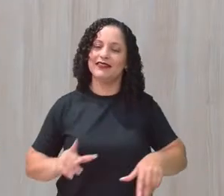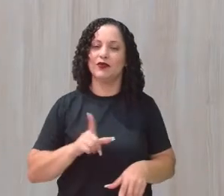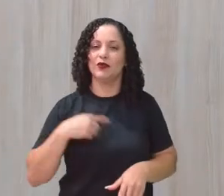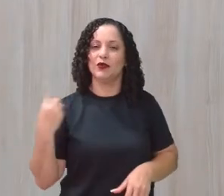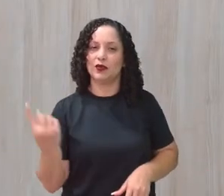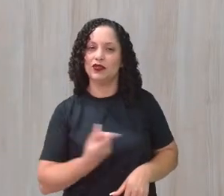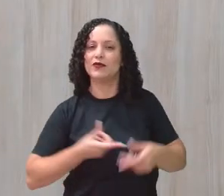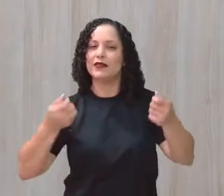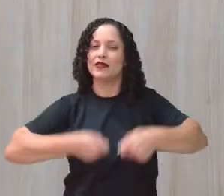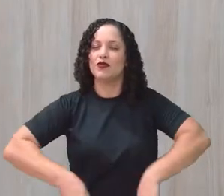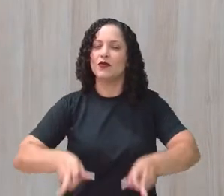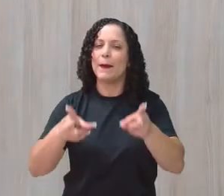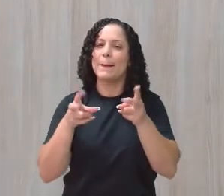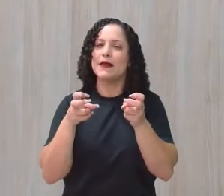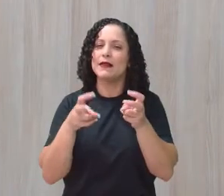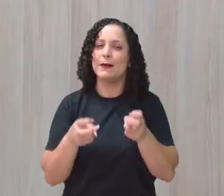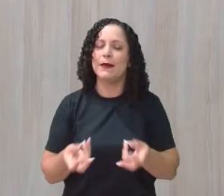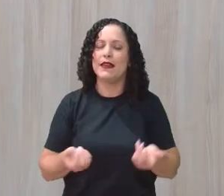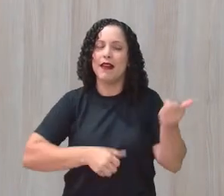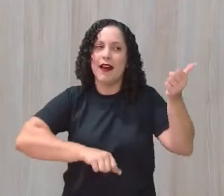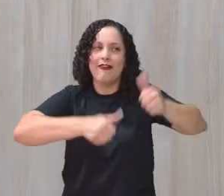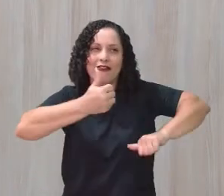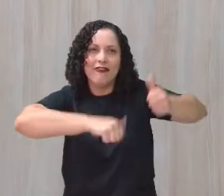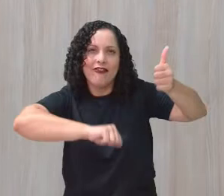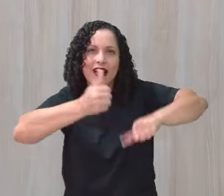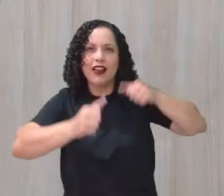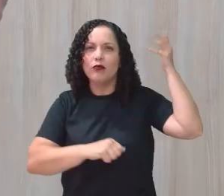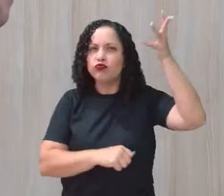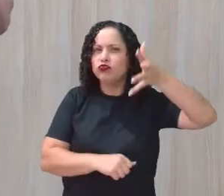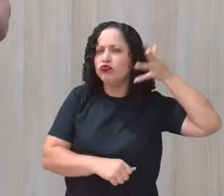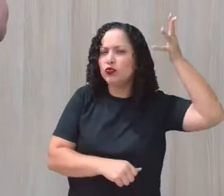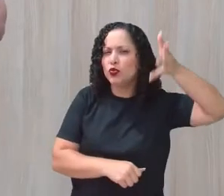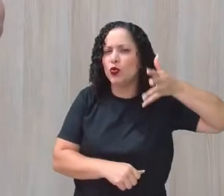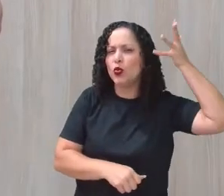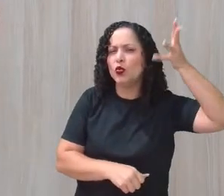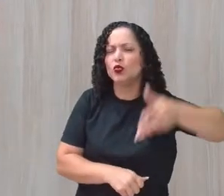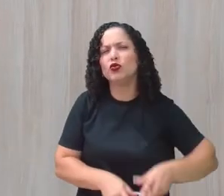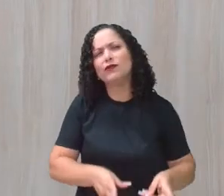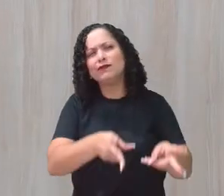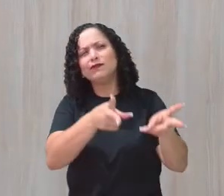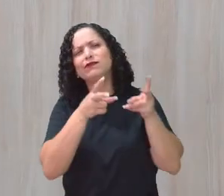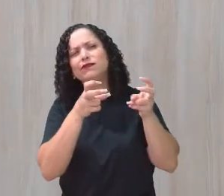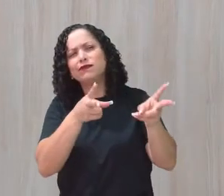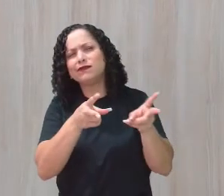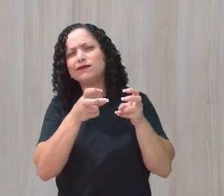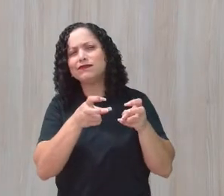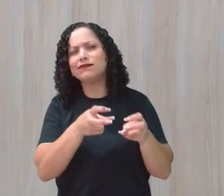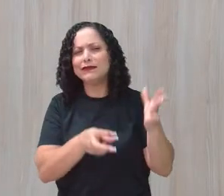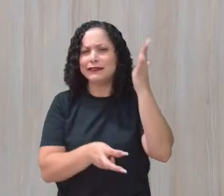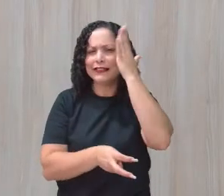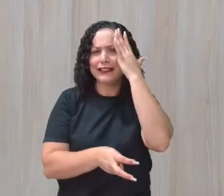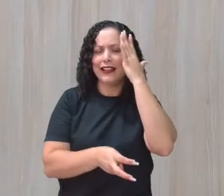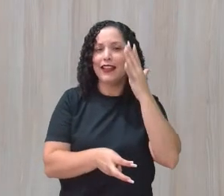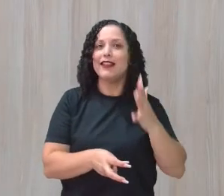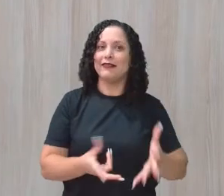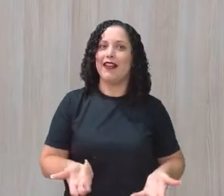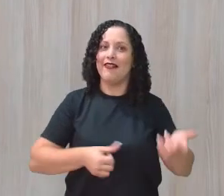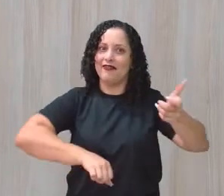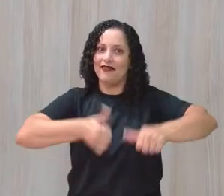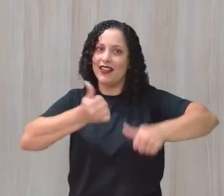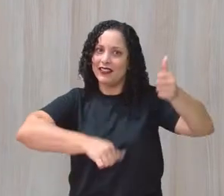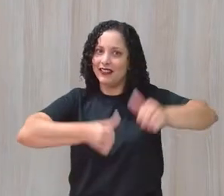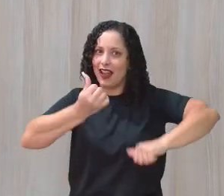que perceber, aprender a analisar os discursos, não é? E nos posicionar também, tá bom? Seja